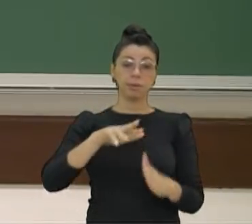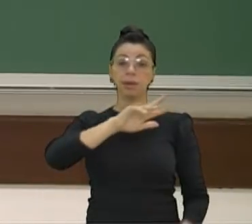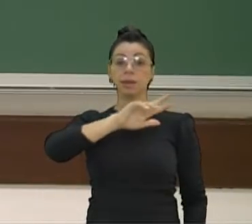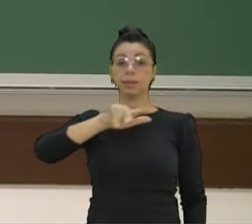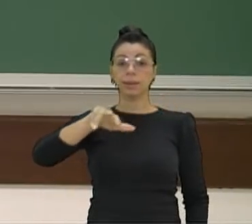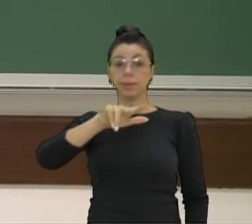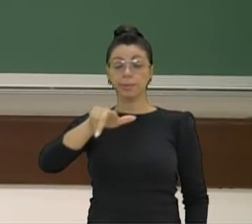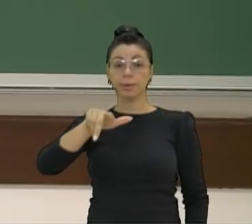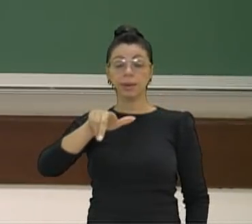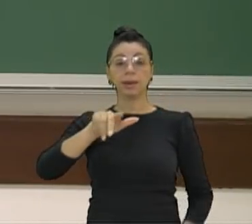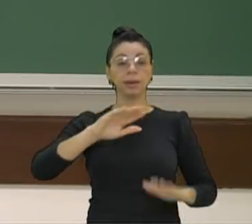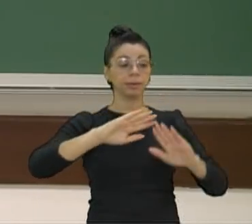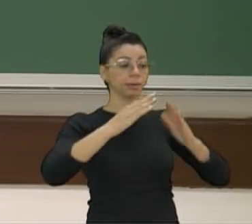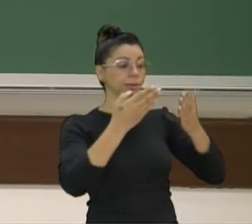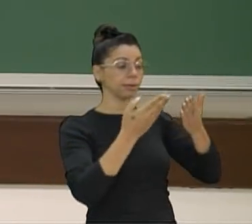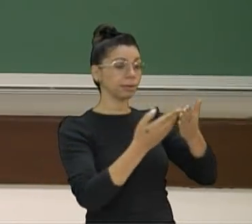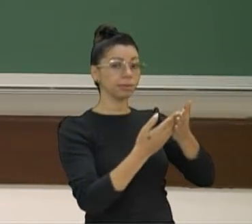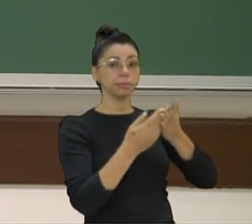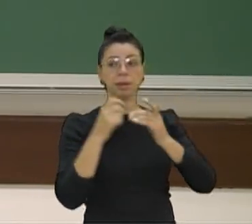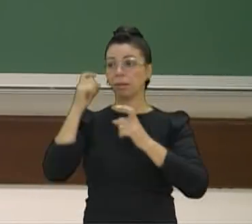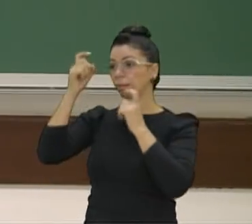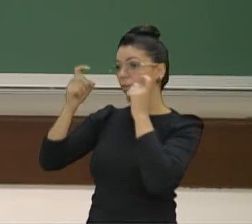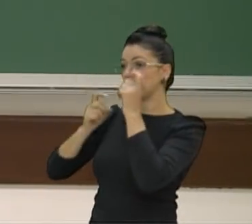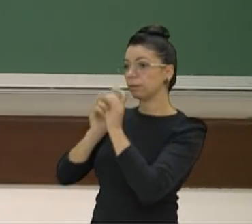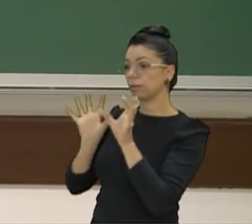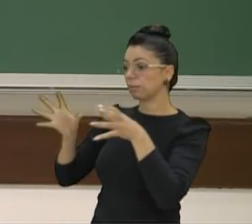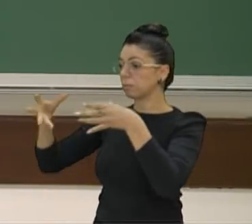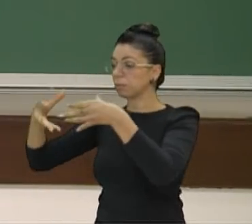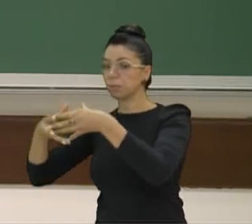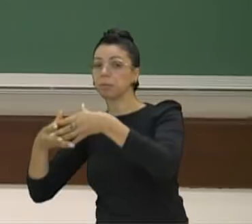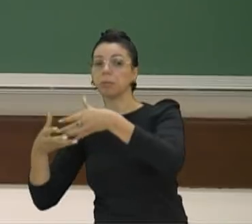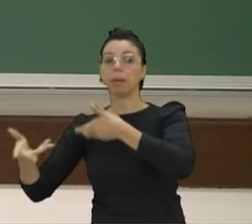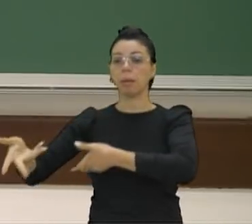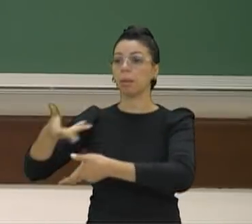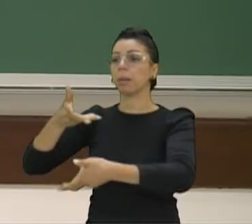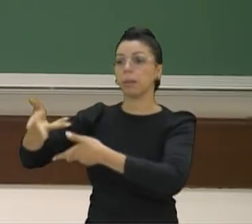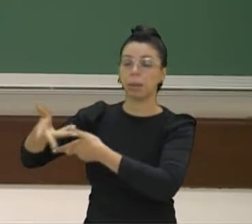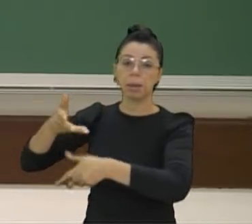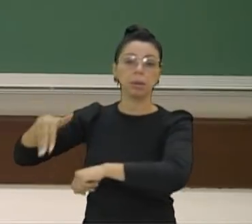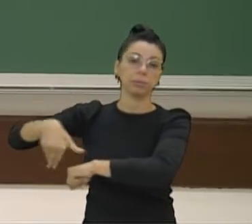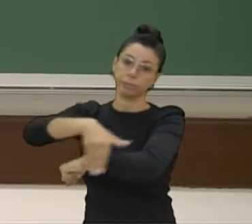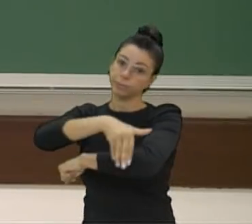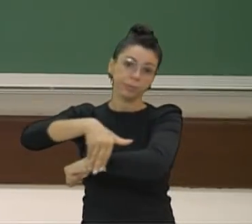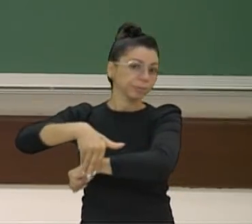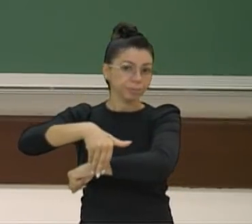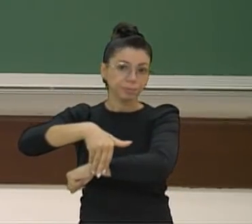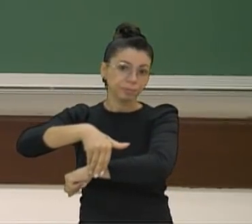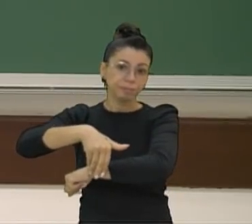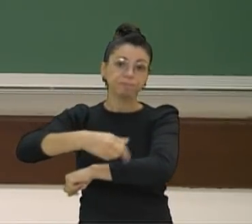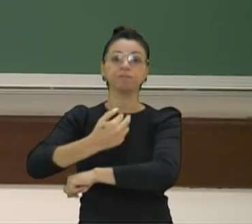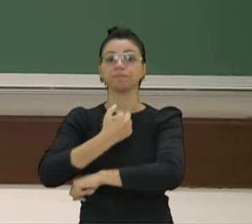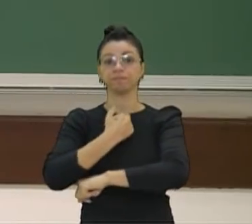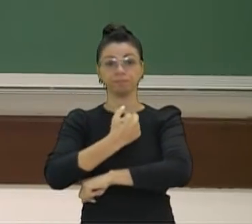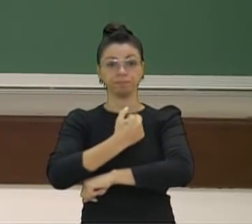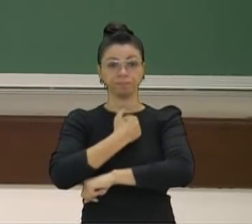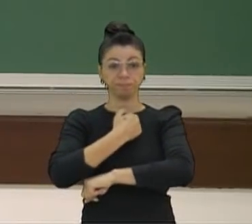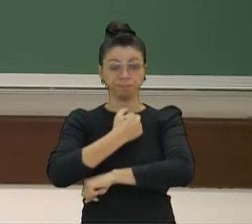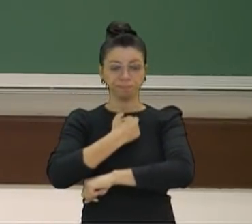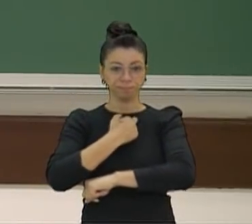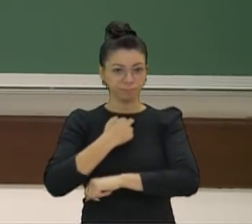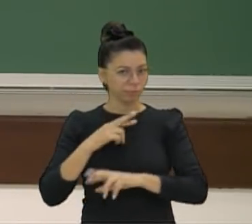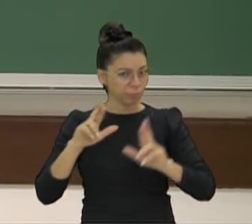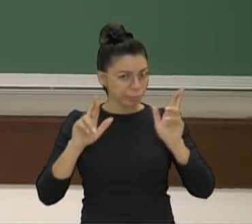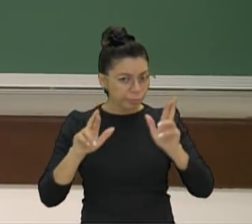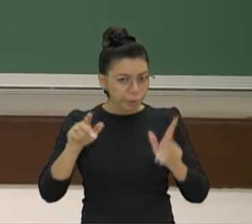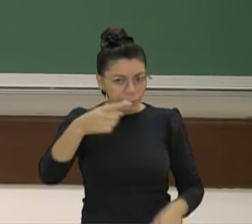a gente estar sem aulas e estarem reunidos a vila toda, o bairro todo na rua, certo, pessoal? Espero que ninguém de vocês estejam